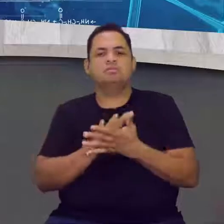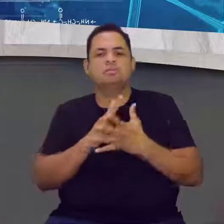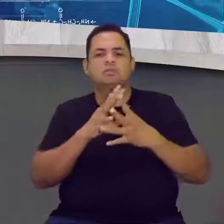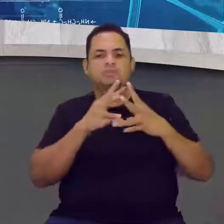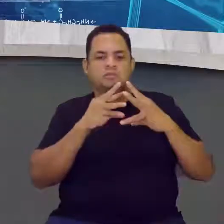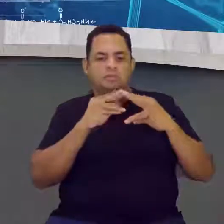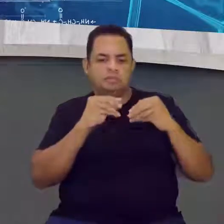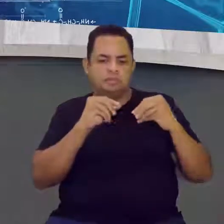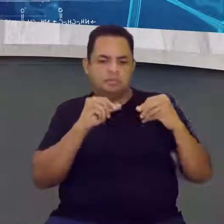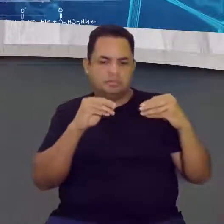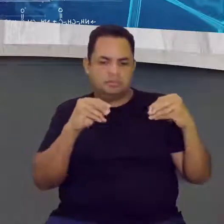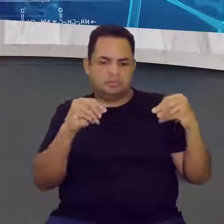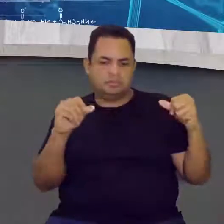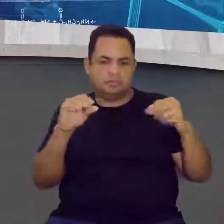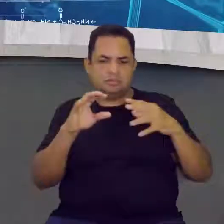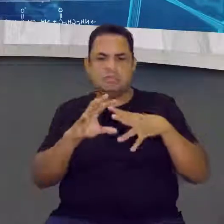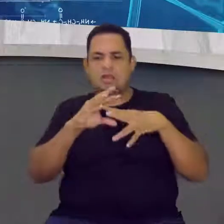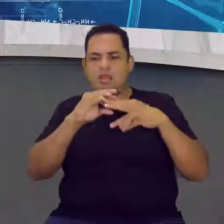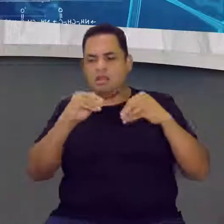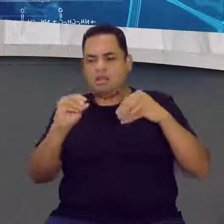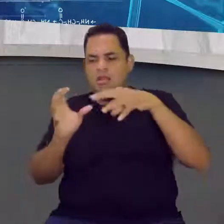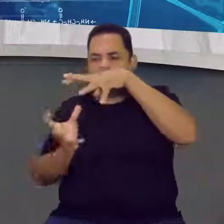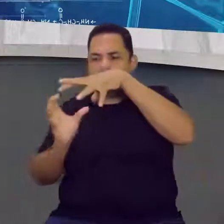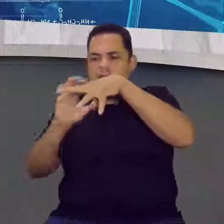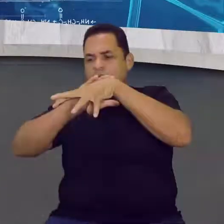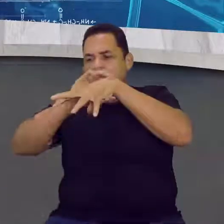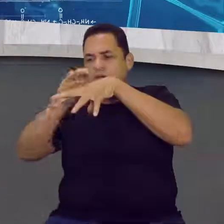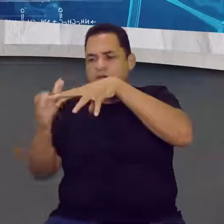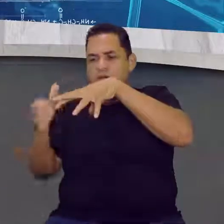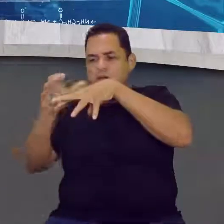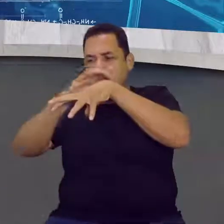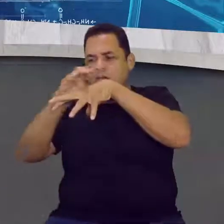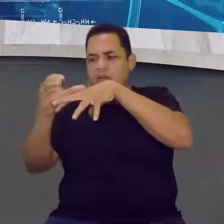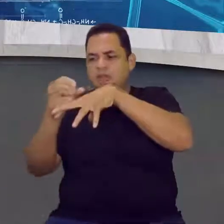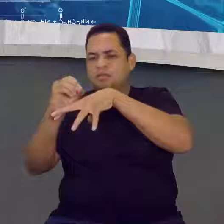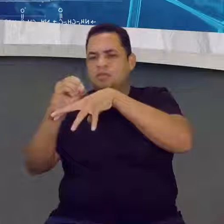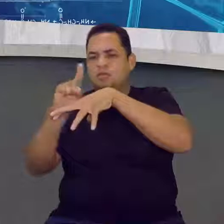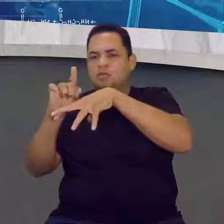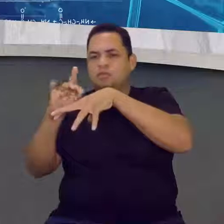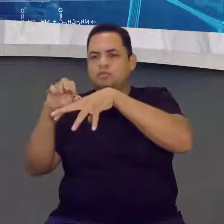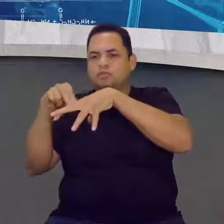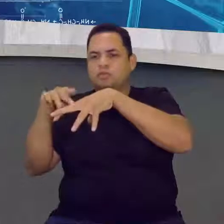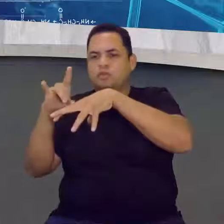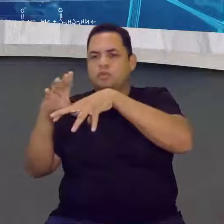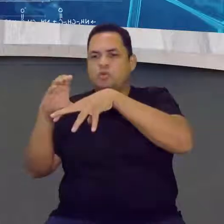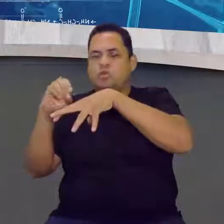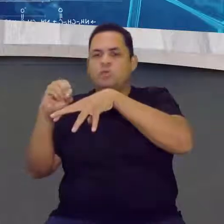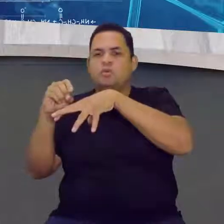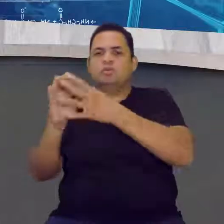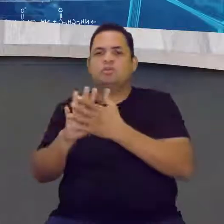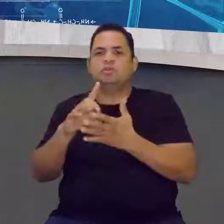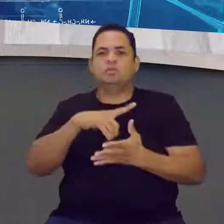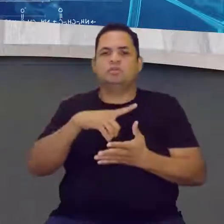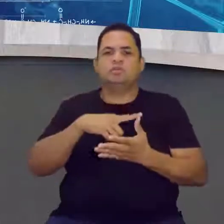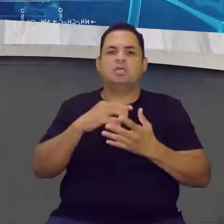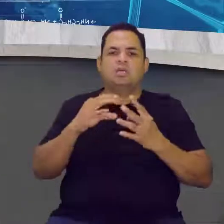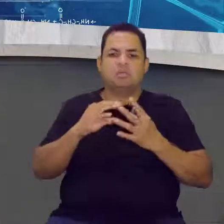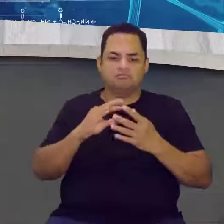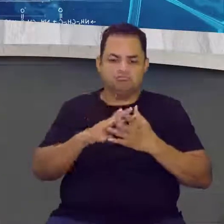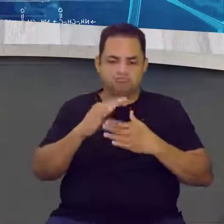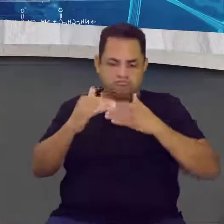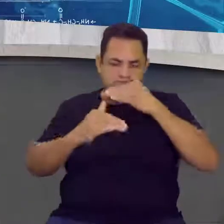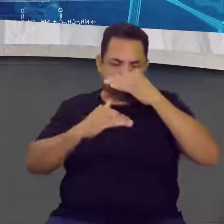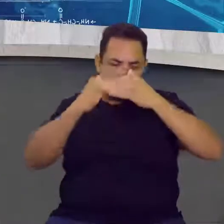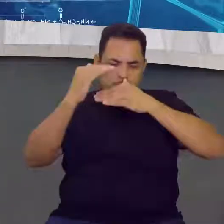degradação da camada de ozônio. Daí você entende que Nós temos o desenvolvimento tecnológico, que